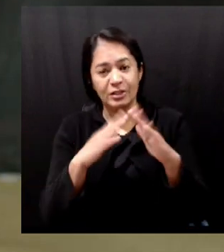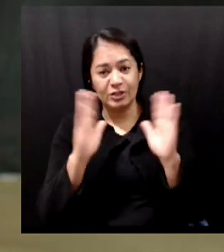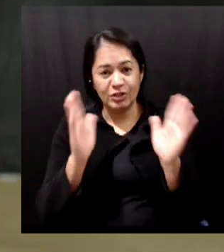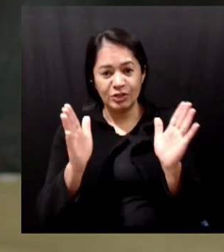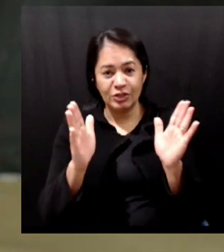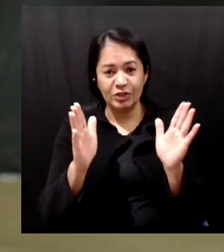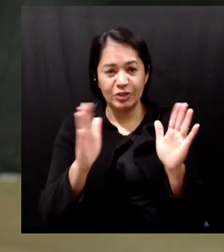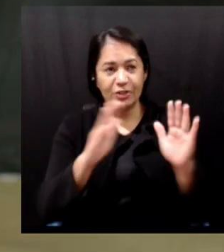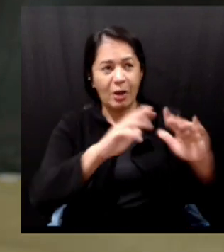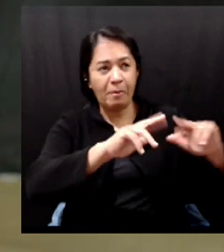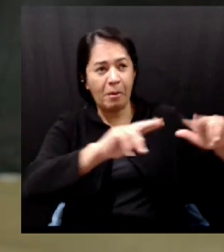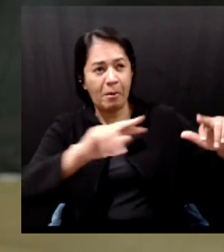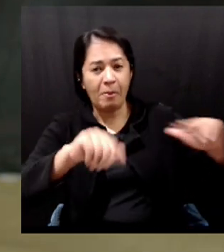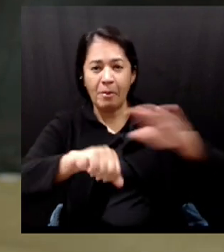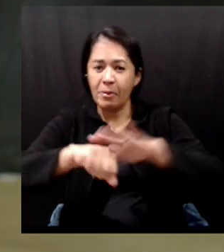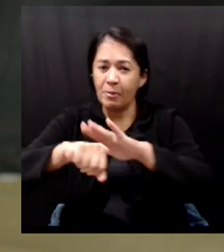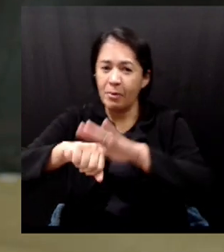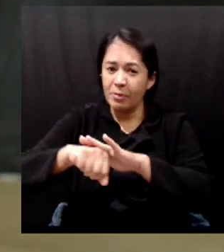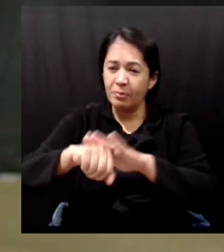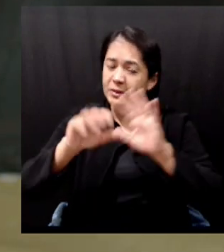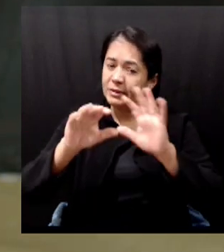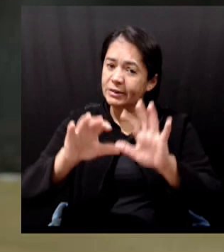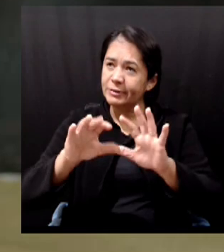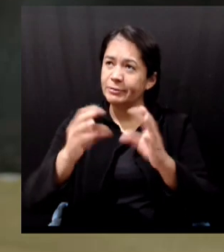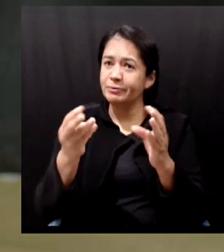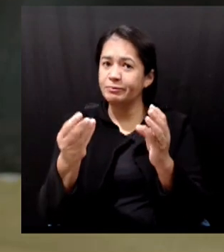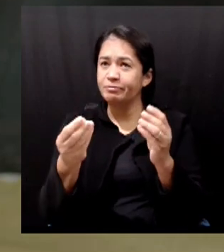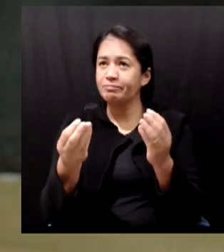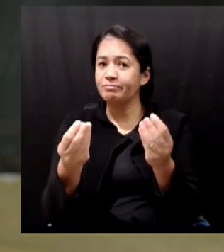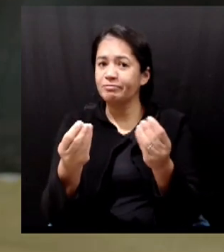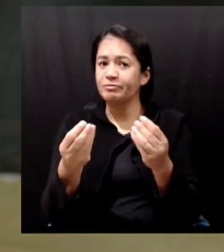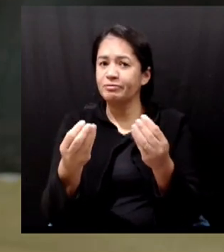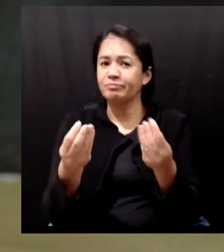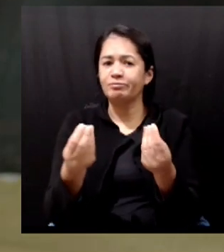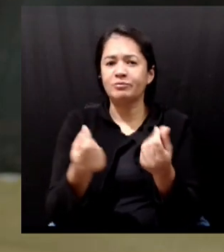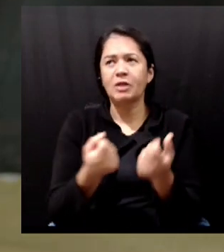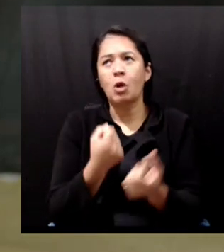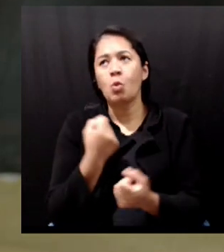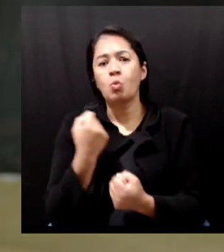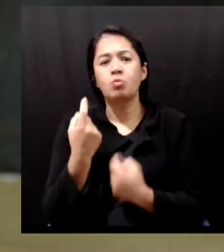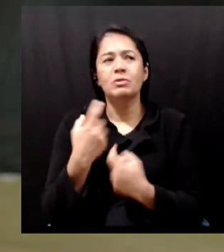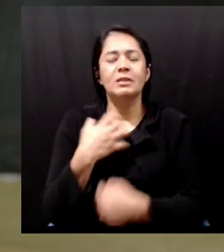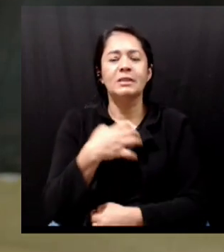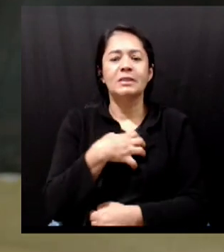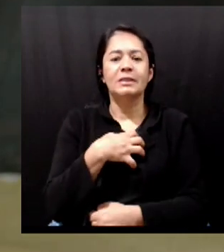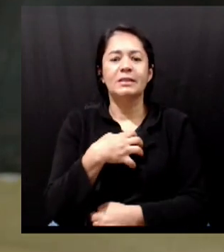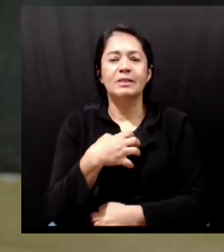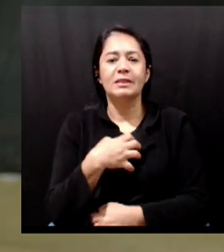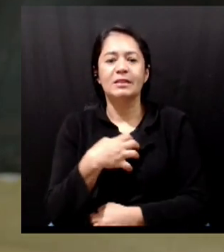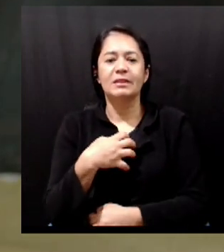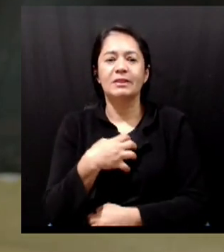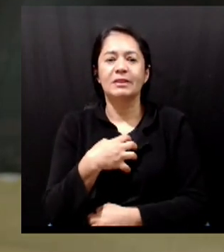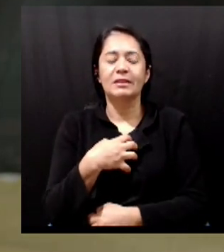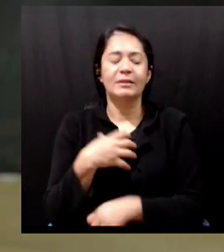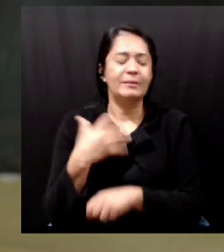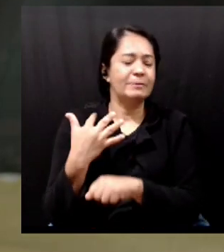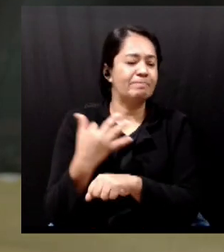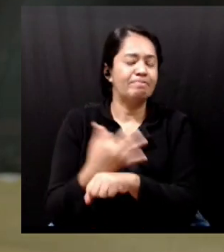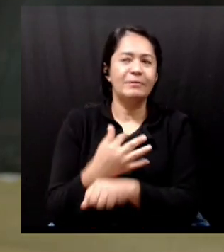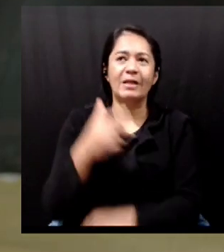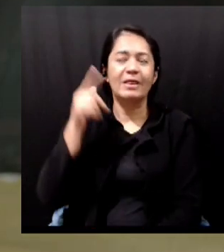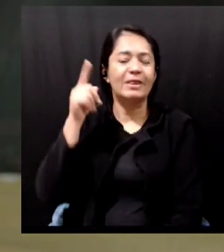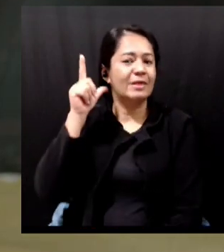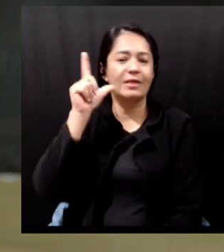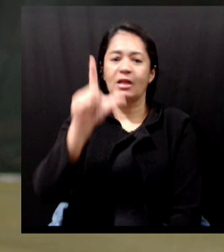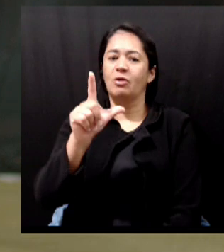Isso acarretou para você, uma sensação de não conseguir, uma sensação de